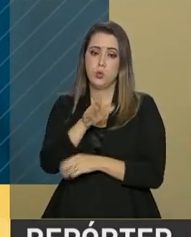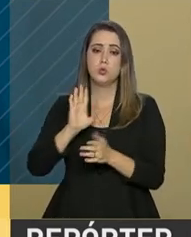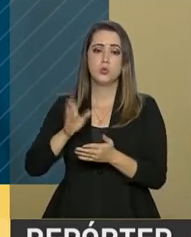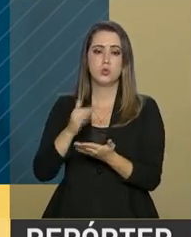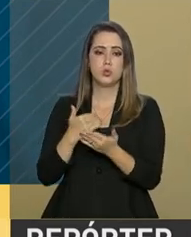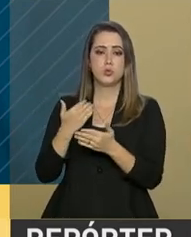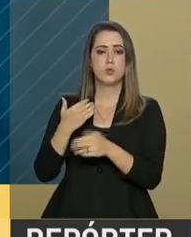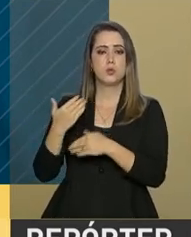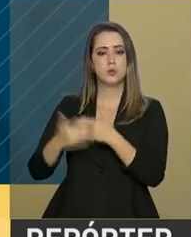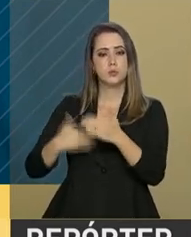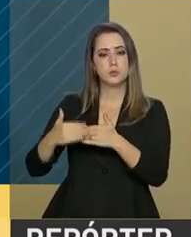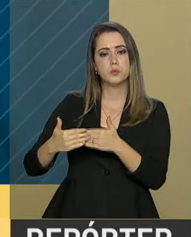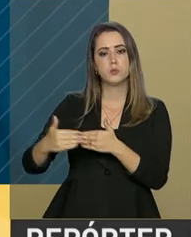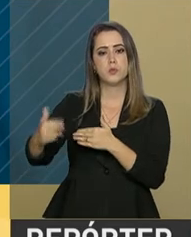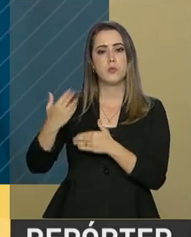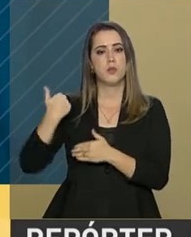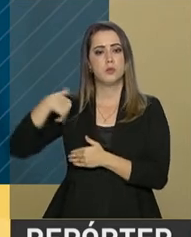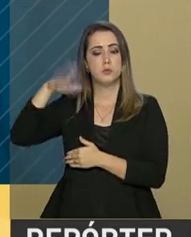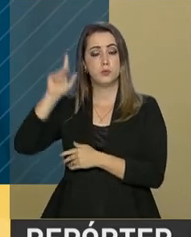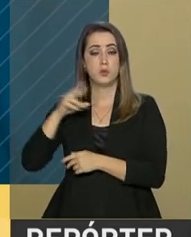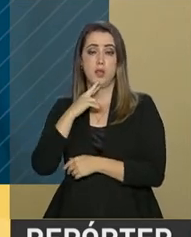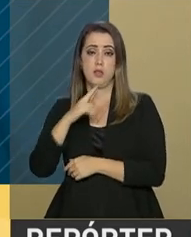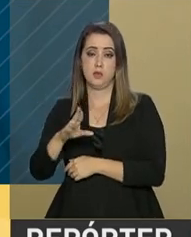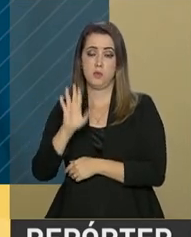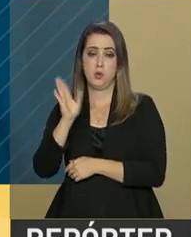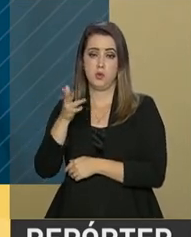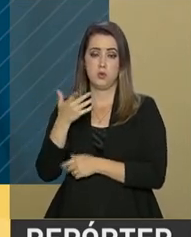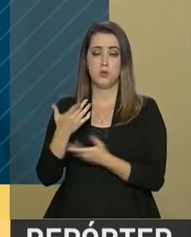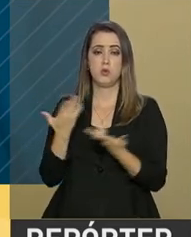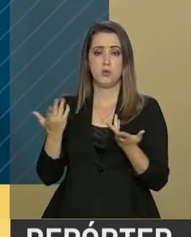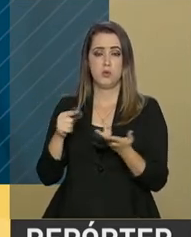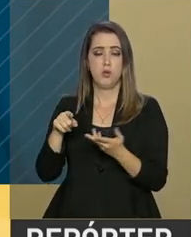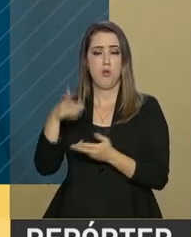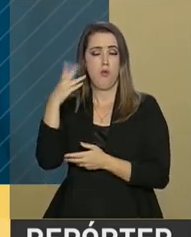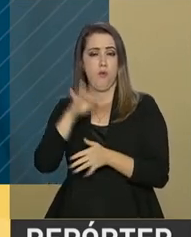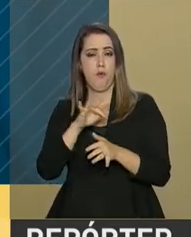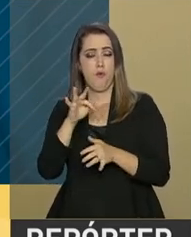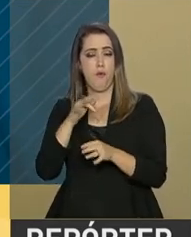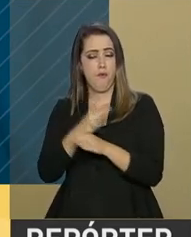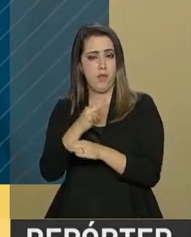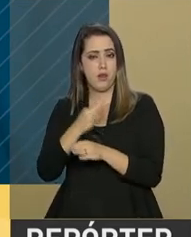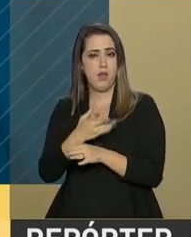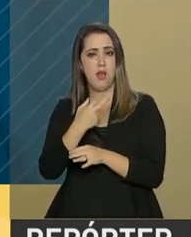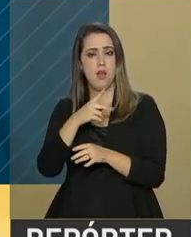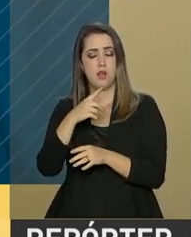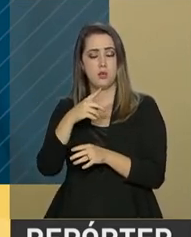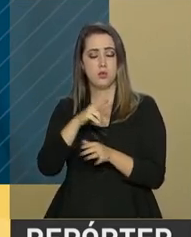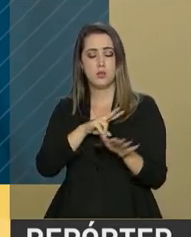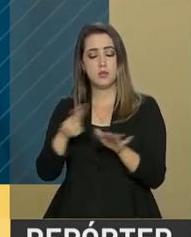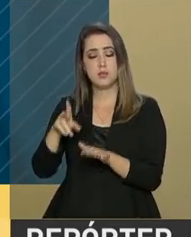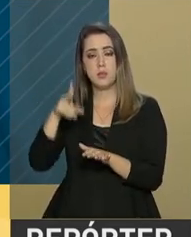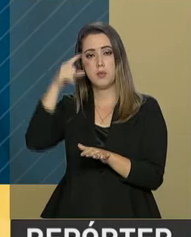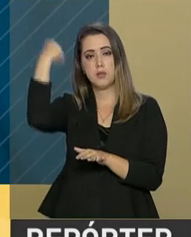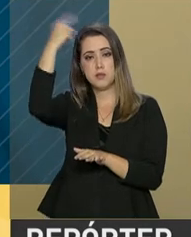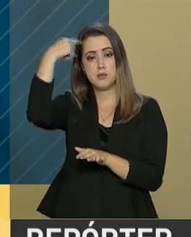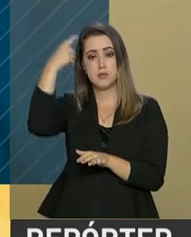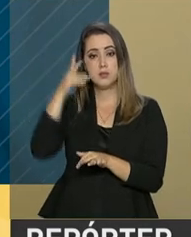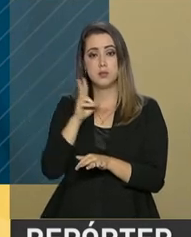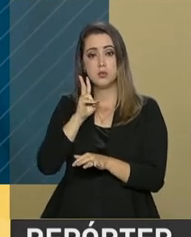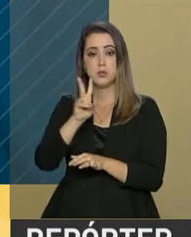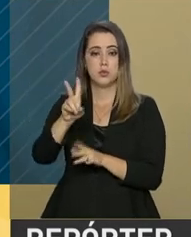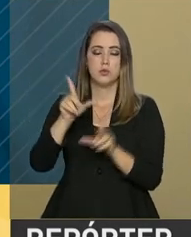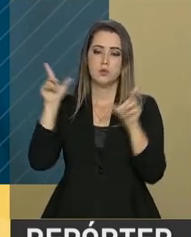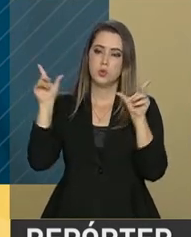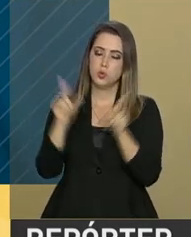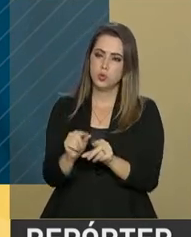médio longo prazo é com relação a resultados após o feriado da semana santa é nós podemos verificar um importante reduções